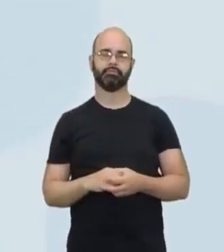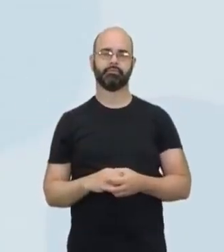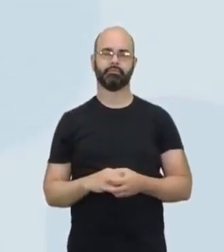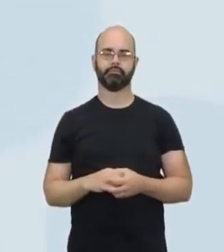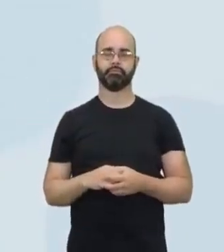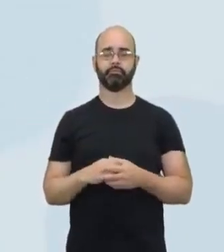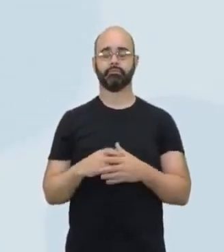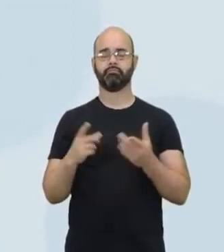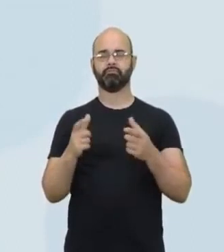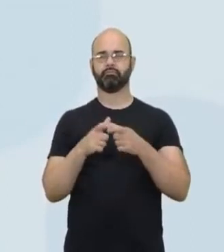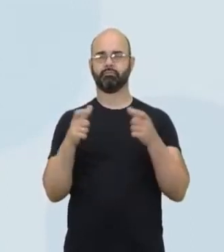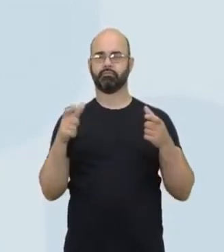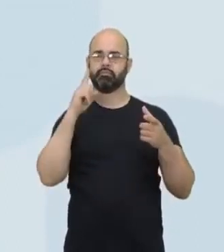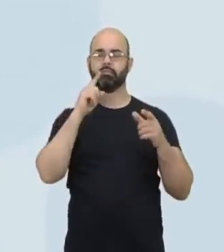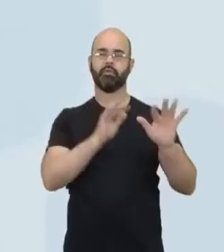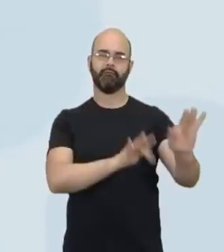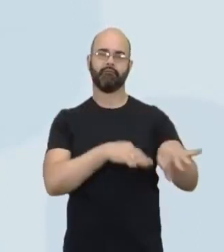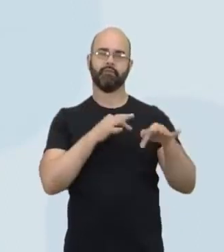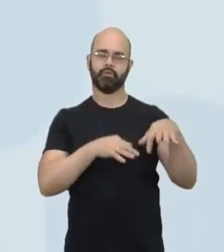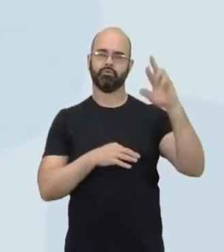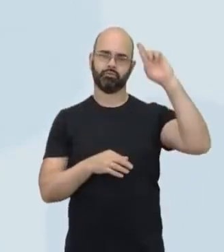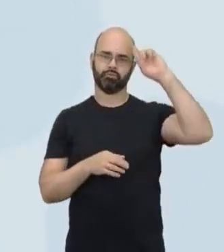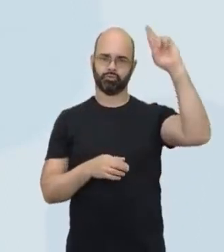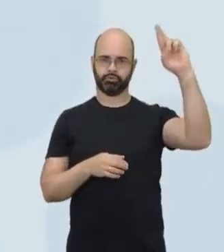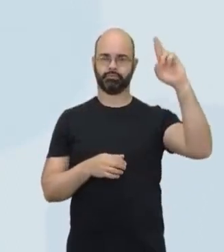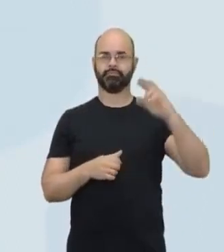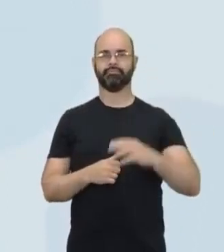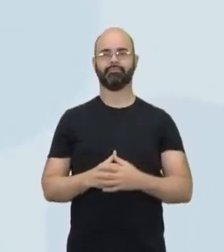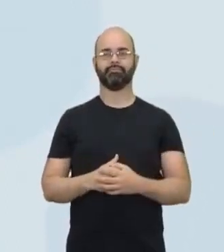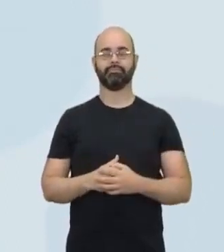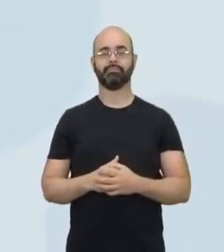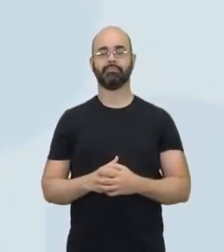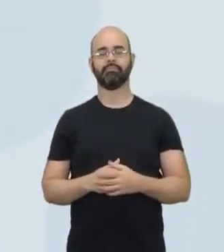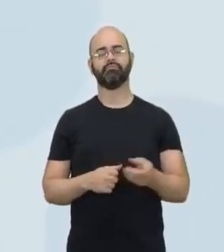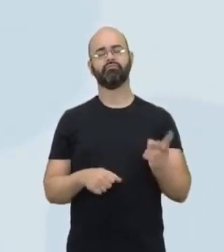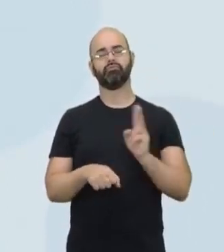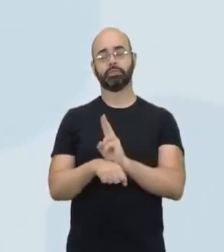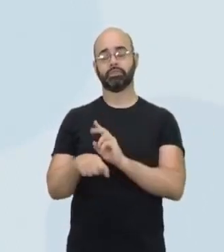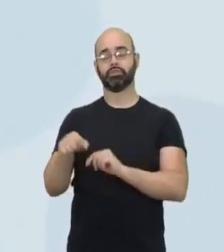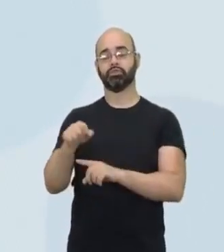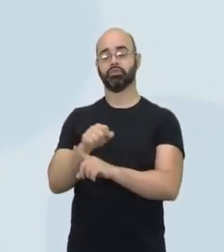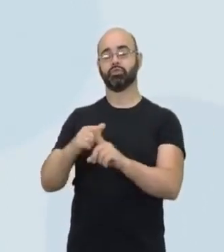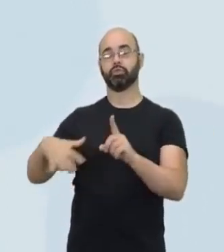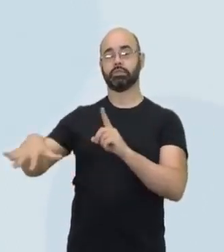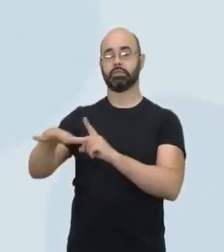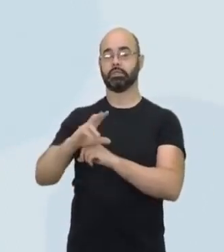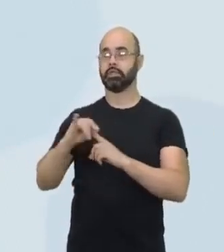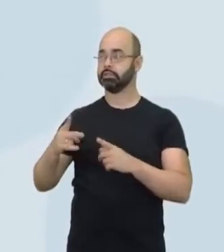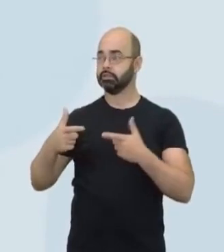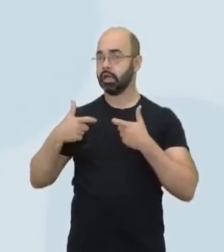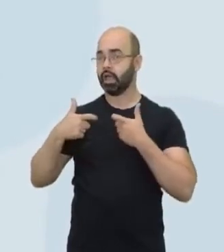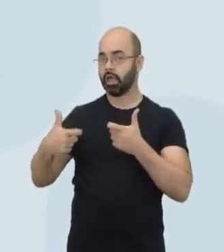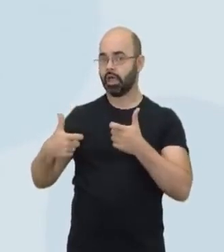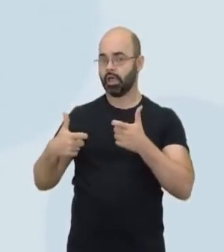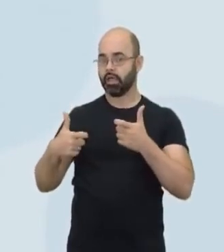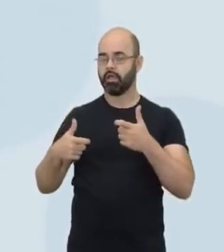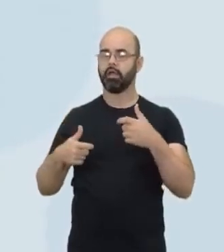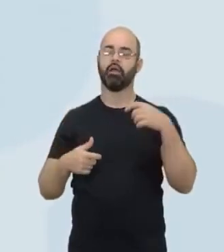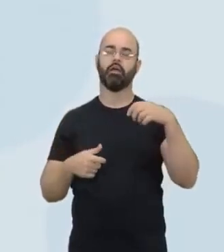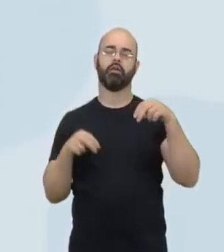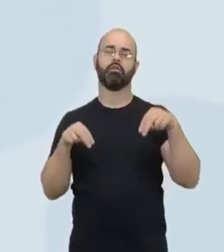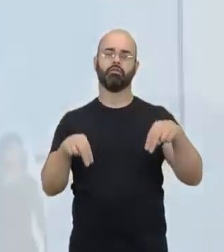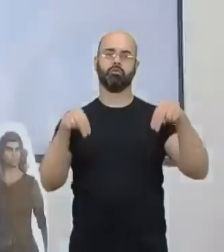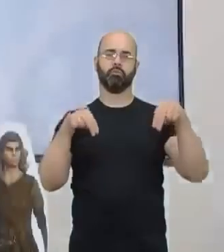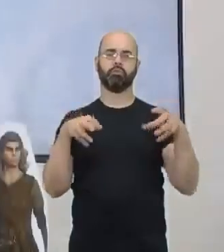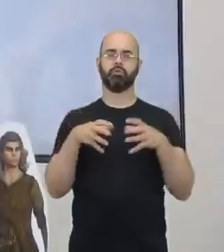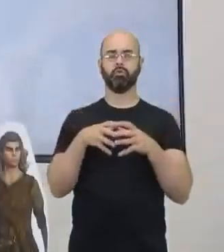aos feudos, são os donos dos feudos, né? E eles também protegem ali a sociedade num caso de guerras. É assim, gente, não é que eles vão